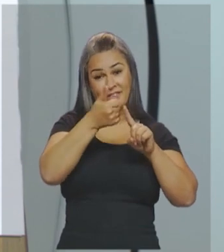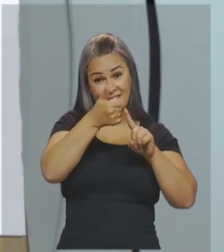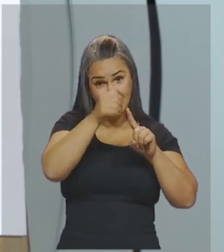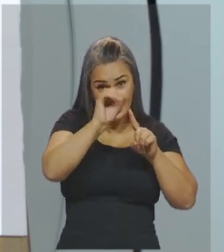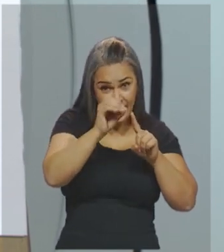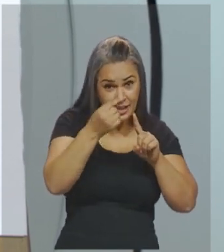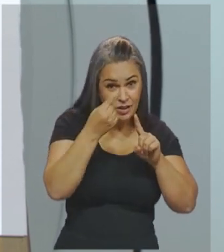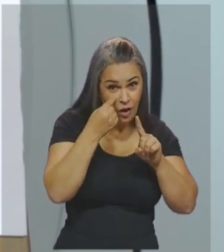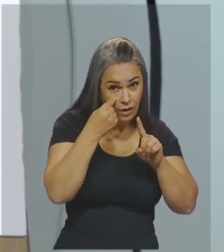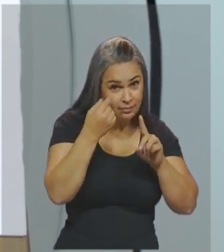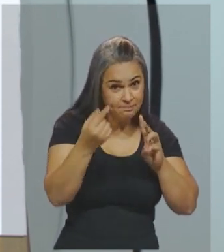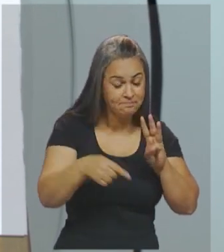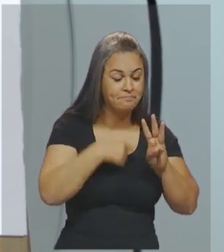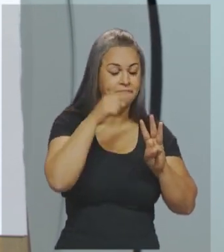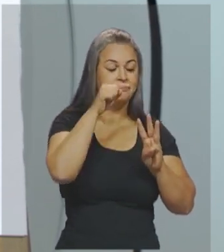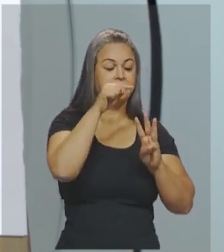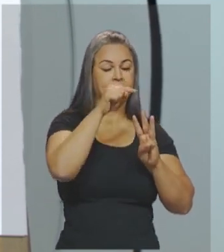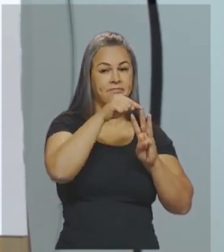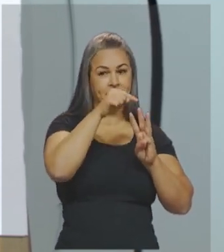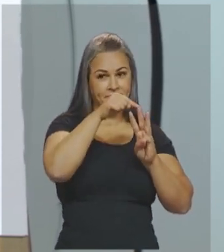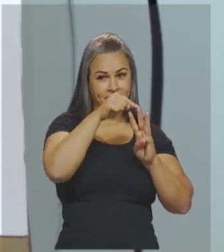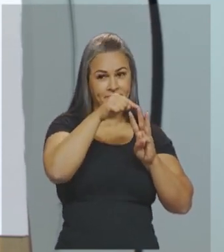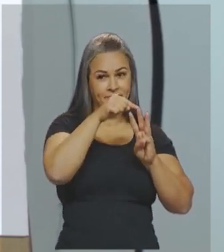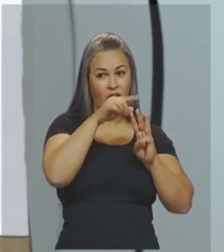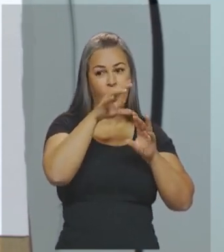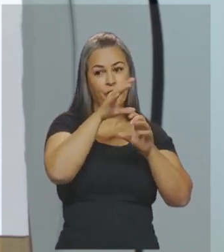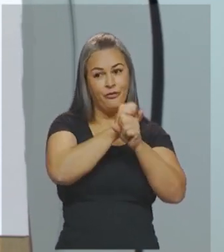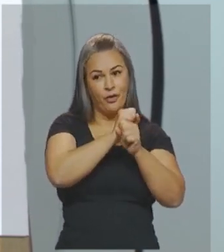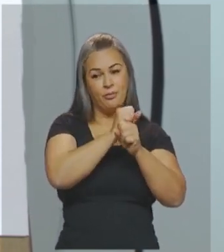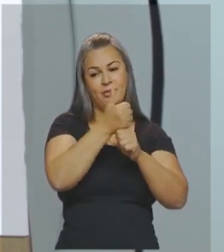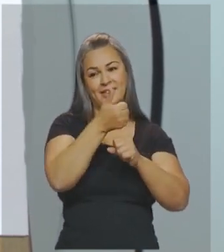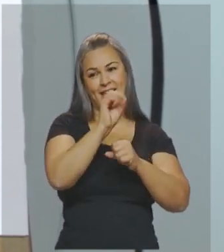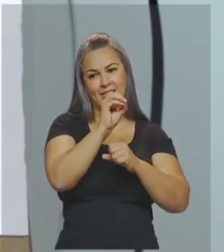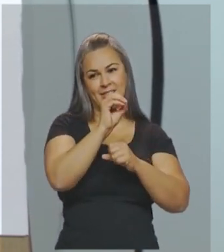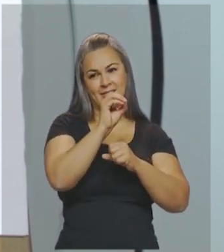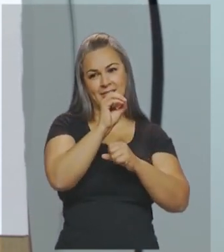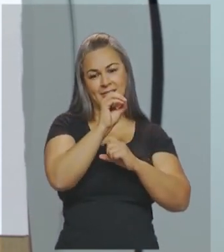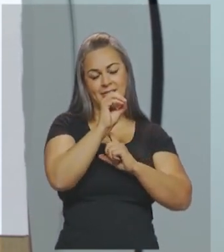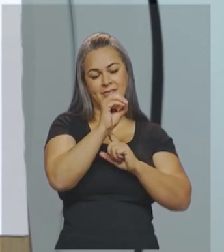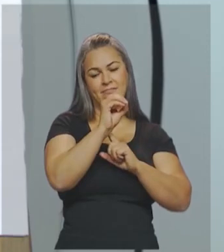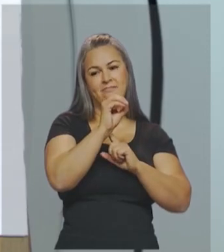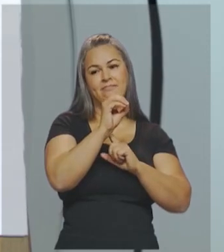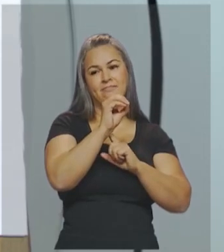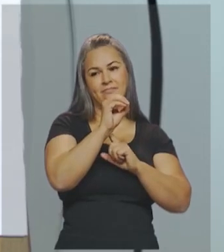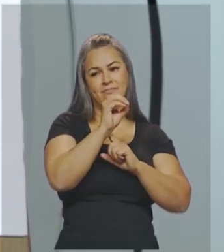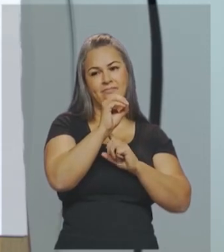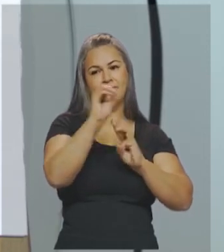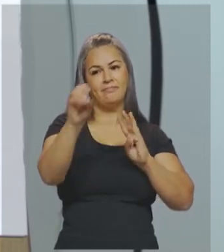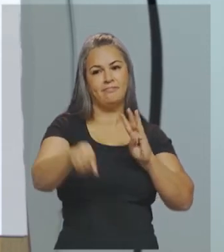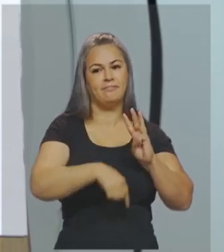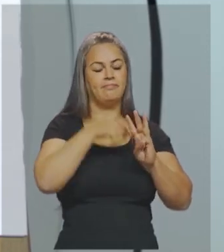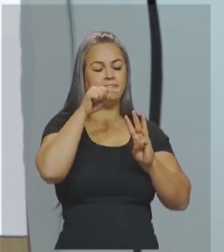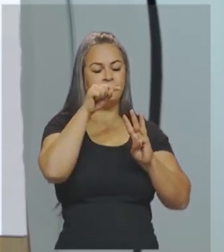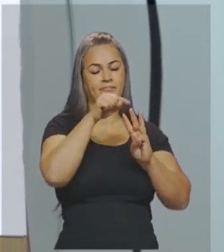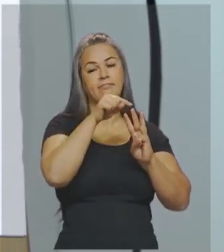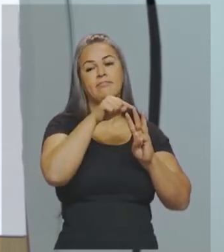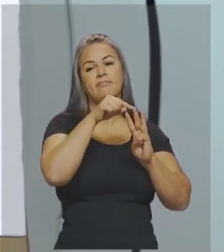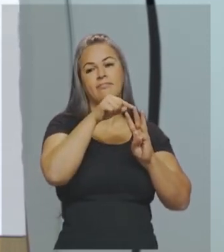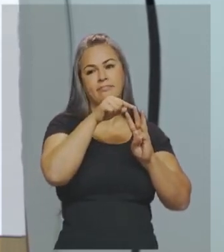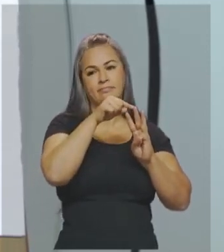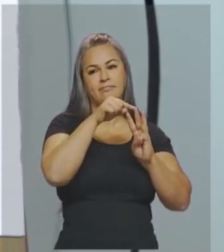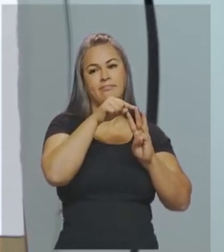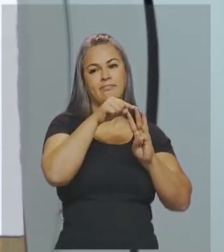de novo na nossa fala. Formou dezena. Lembra quem? 10. Então, tem o valor